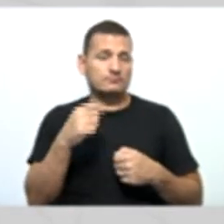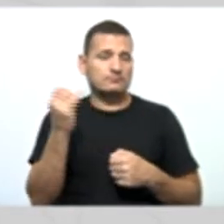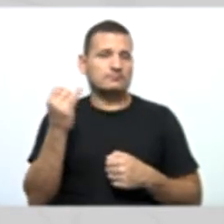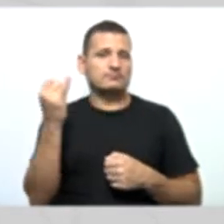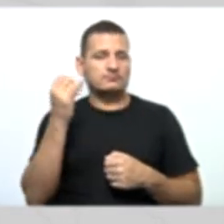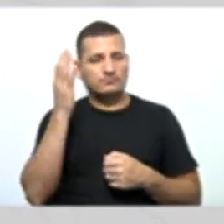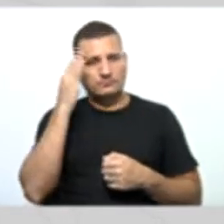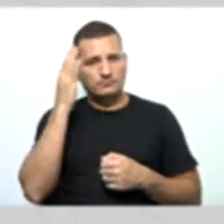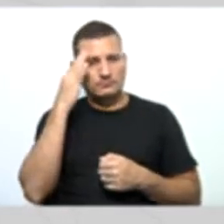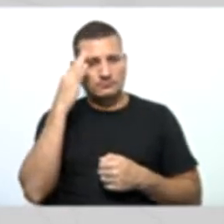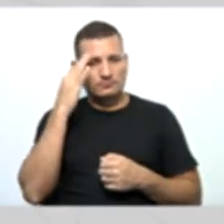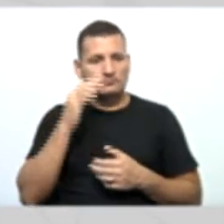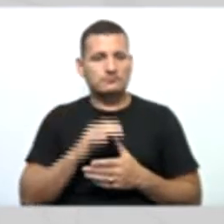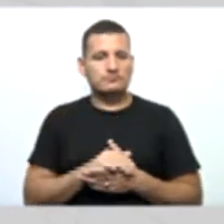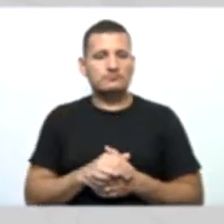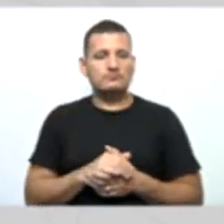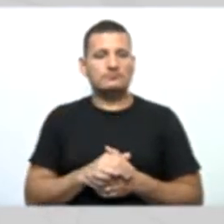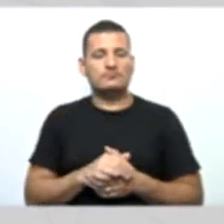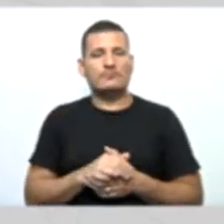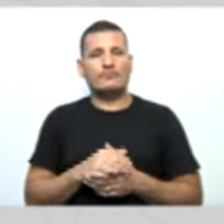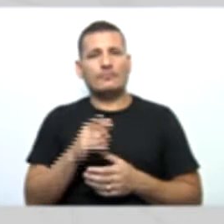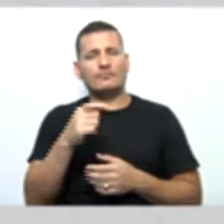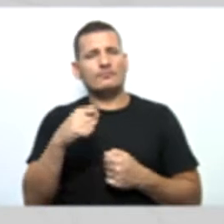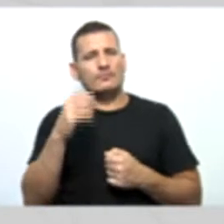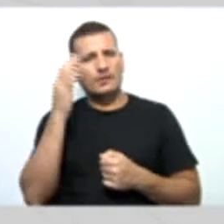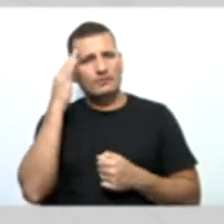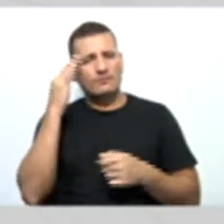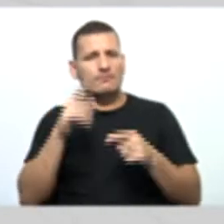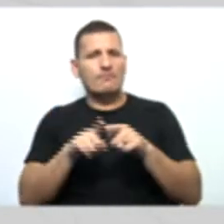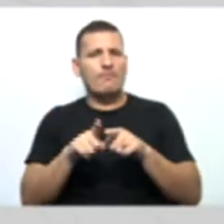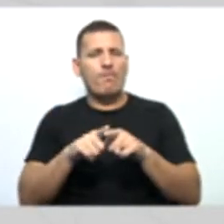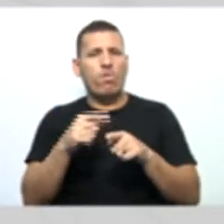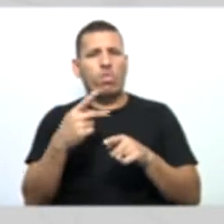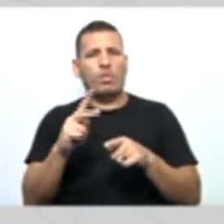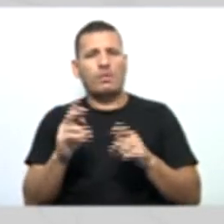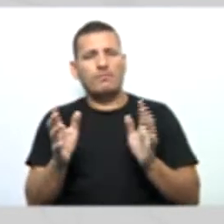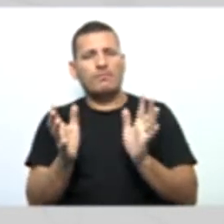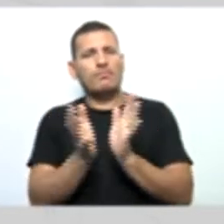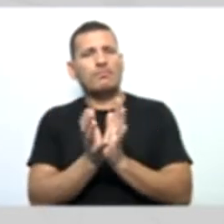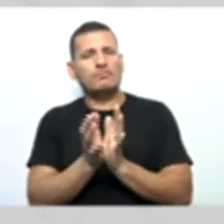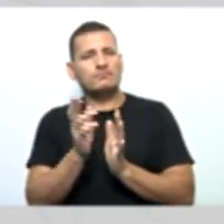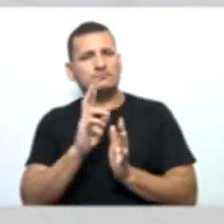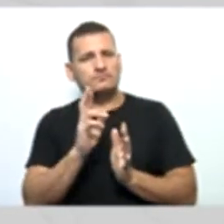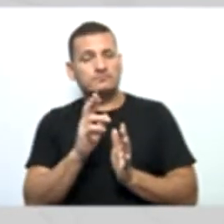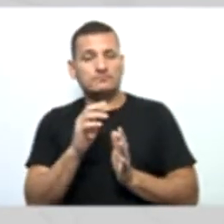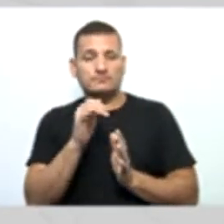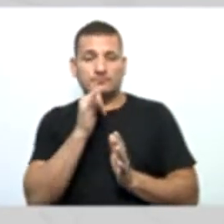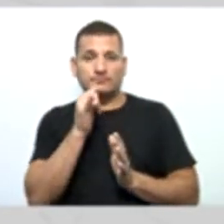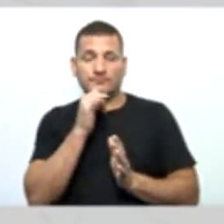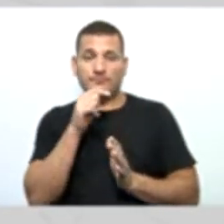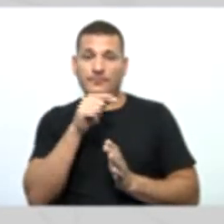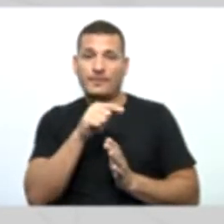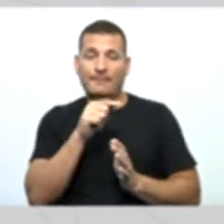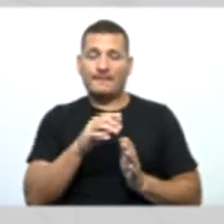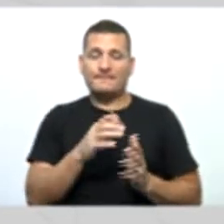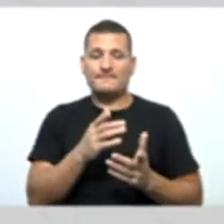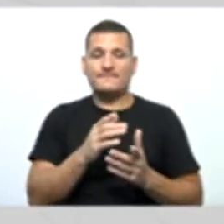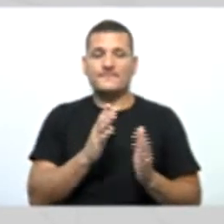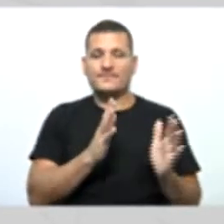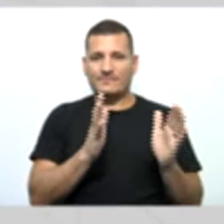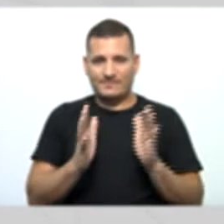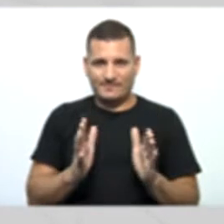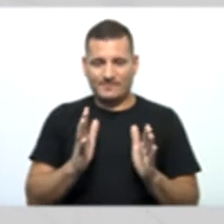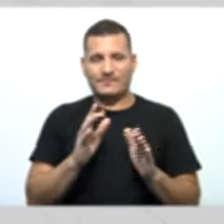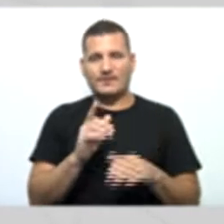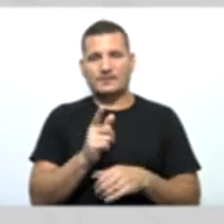precisa saber quem vai ser a sua equipe. Né? Por exemplo, aqui nessa complexidade, aqui ou nessa fase de gestão de